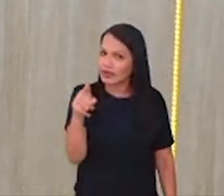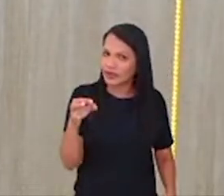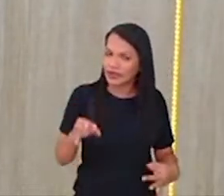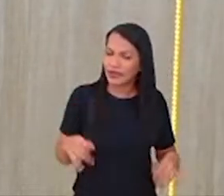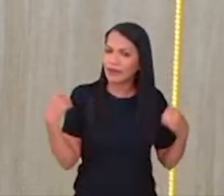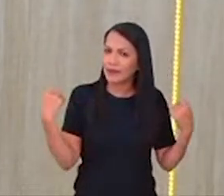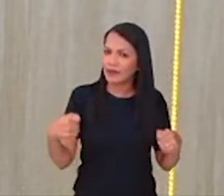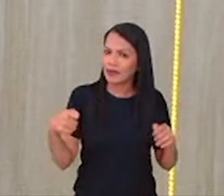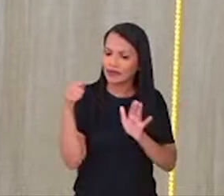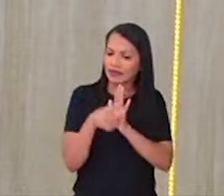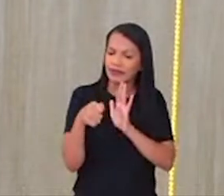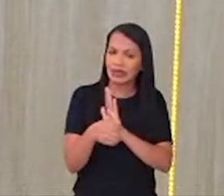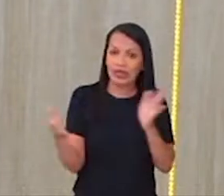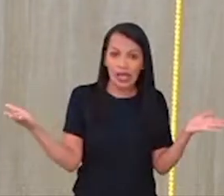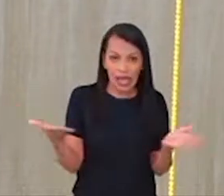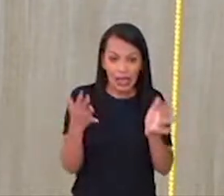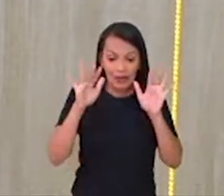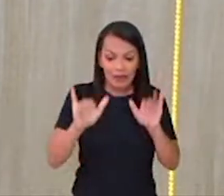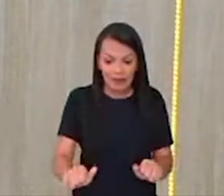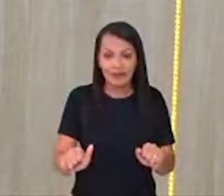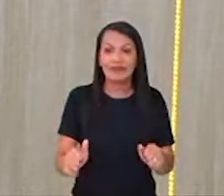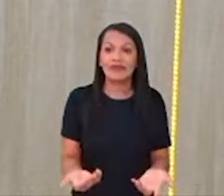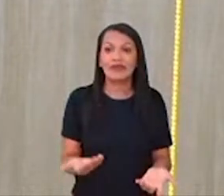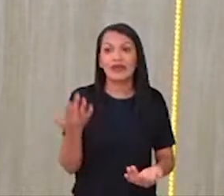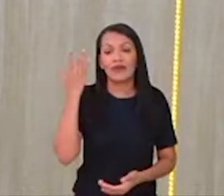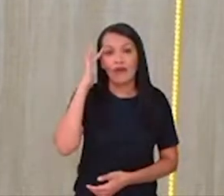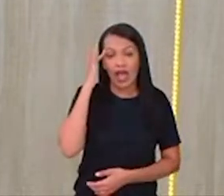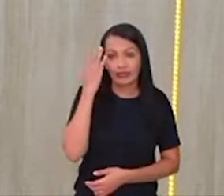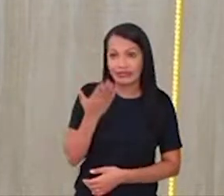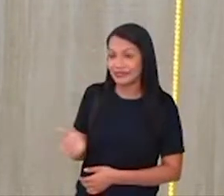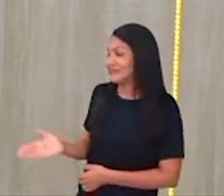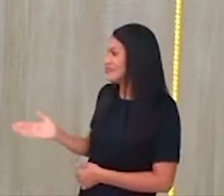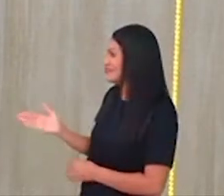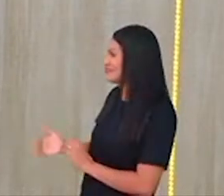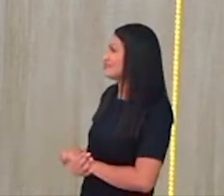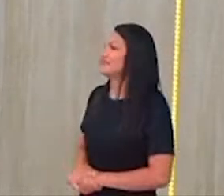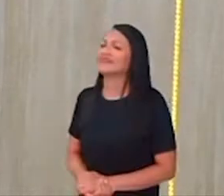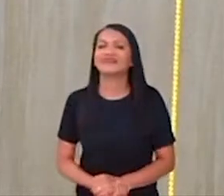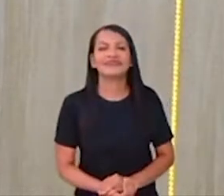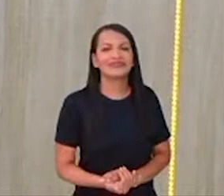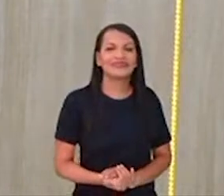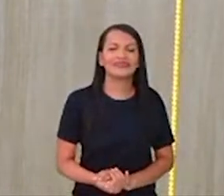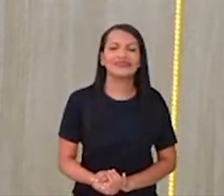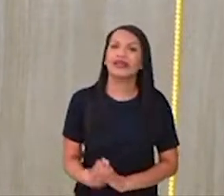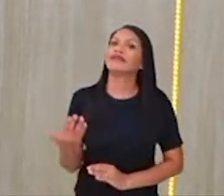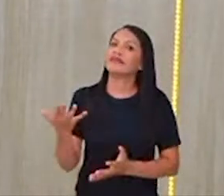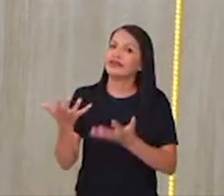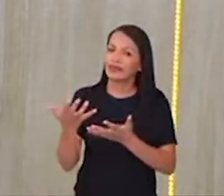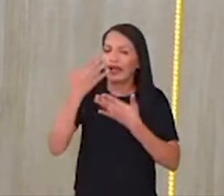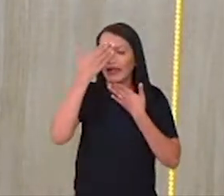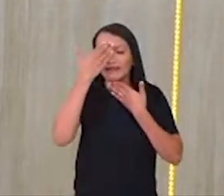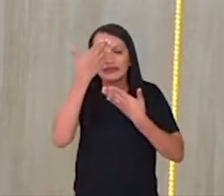vocês. Nossa aula chegou ao final, né? Finalmente, eu acho, para vocês. Gostaria de agradecer